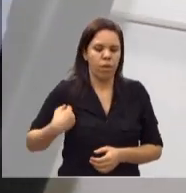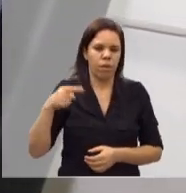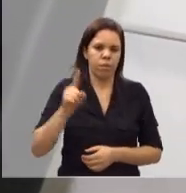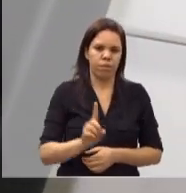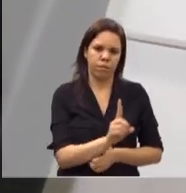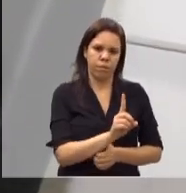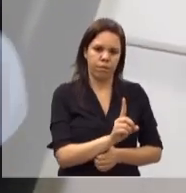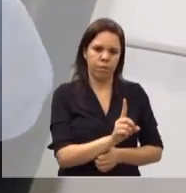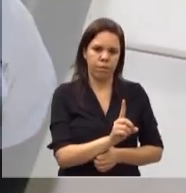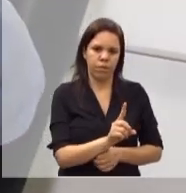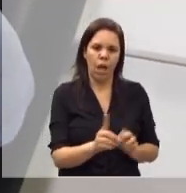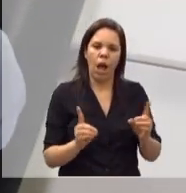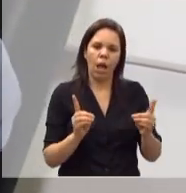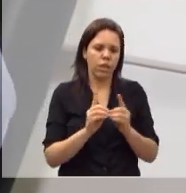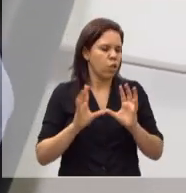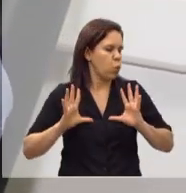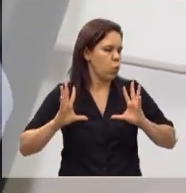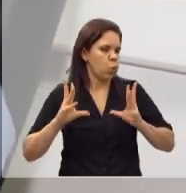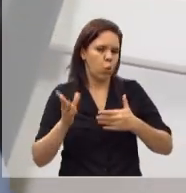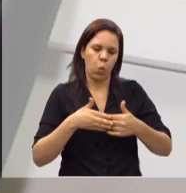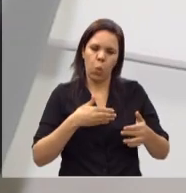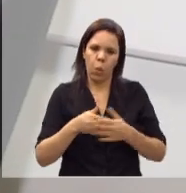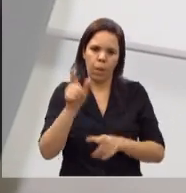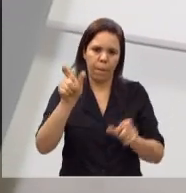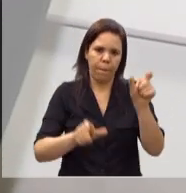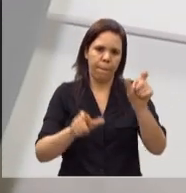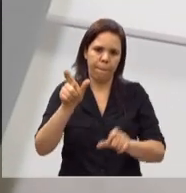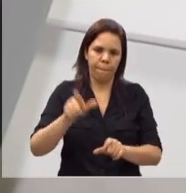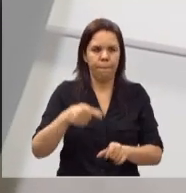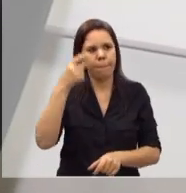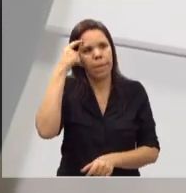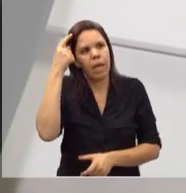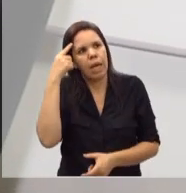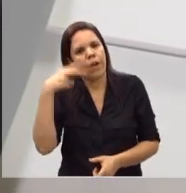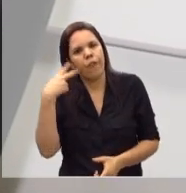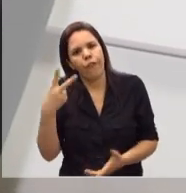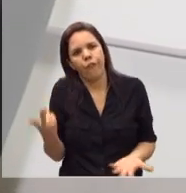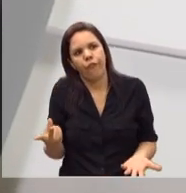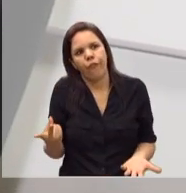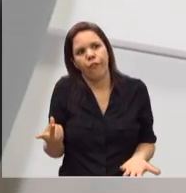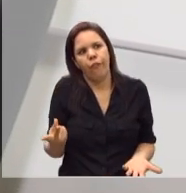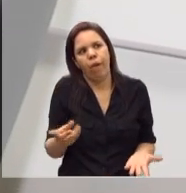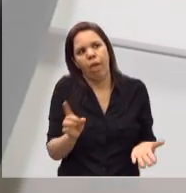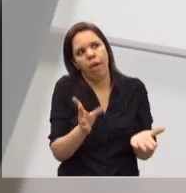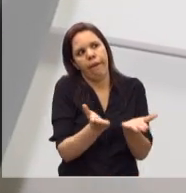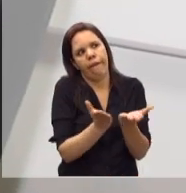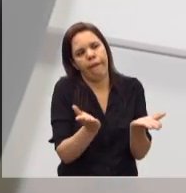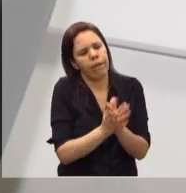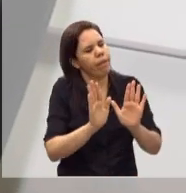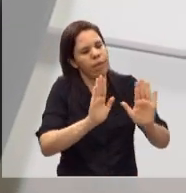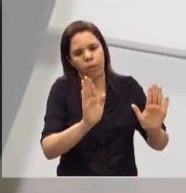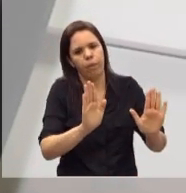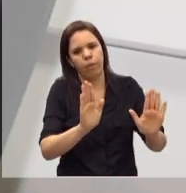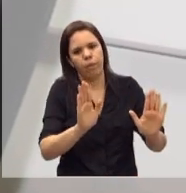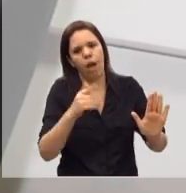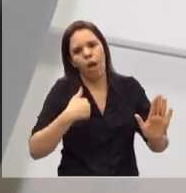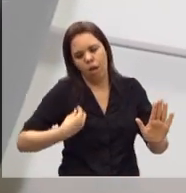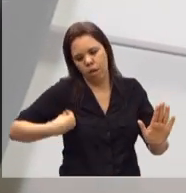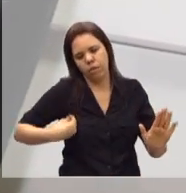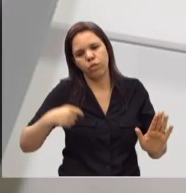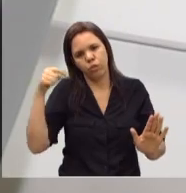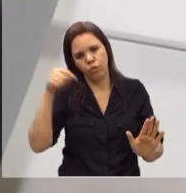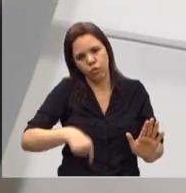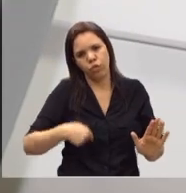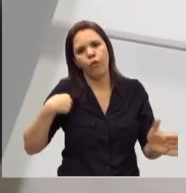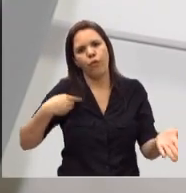atender a todos, o grego e o troiano, como se diz. Né? Alguém pensaria, mas o vereador é um vereador de base evangélica. Não, eu estou aqui,